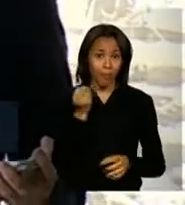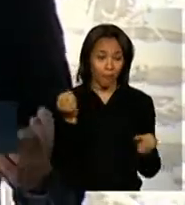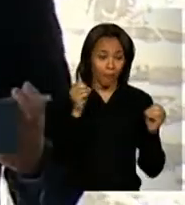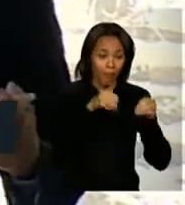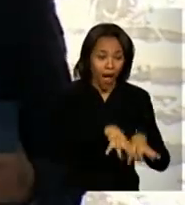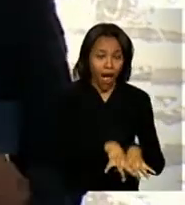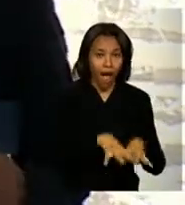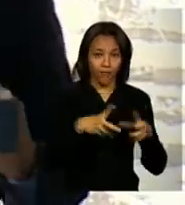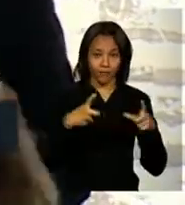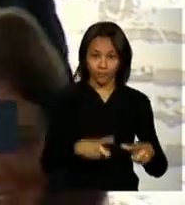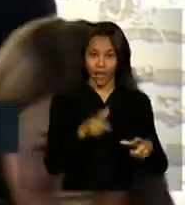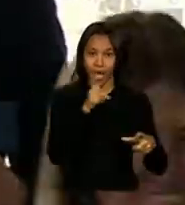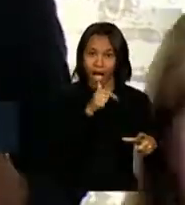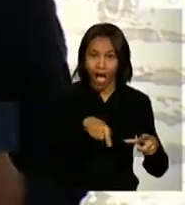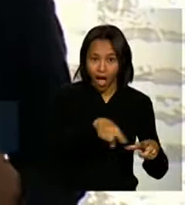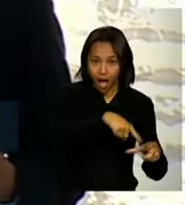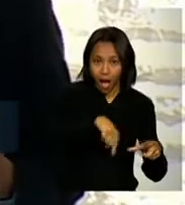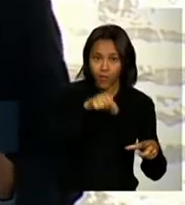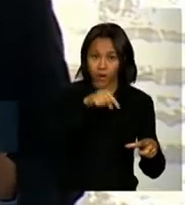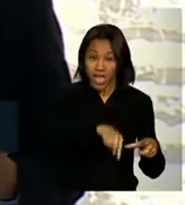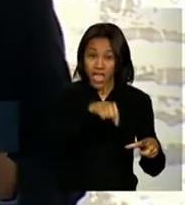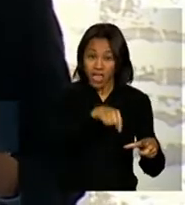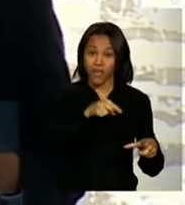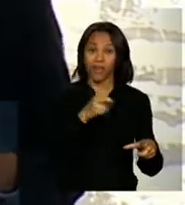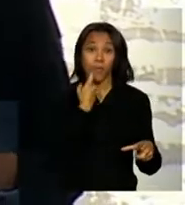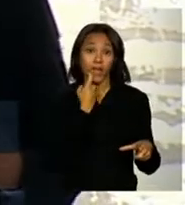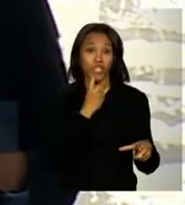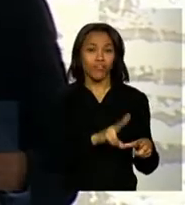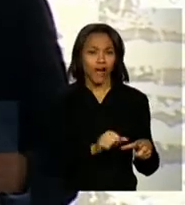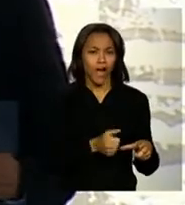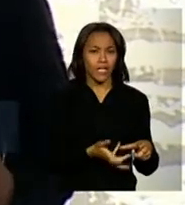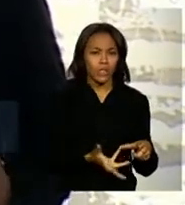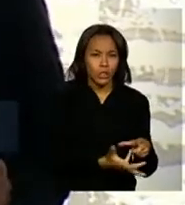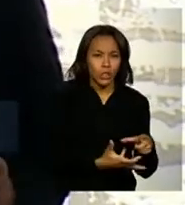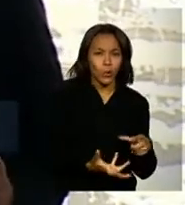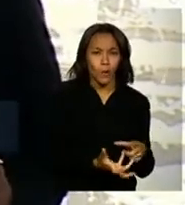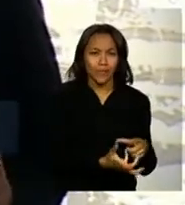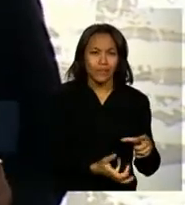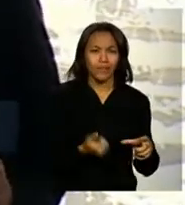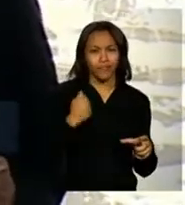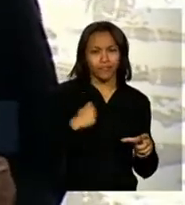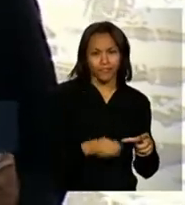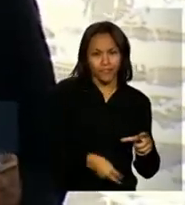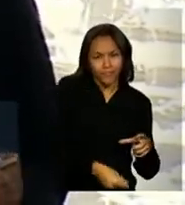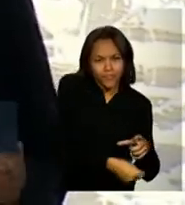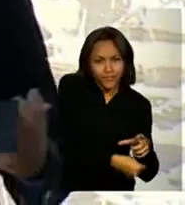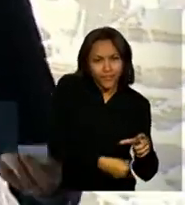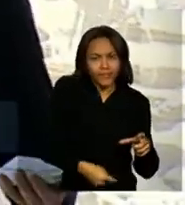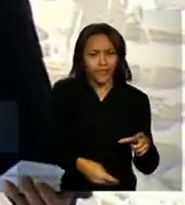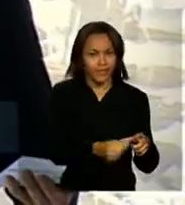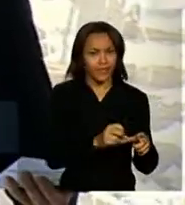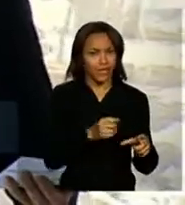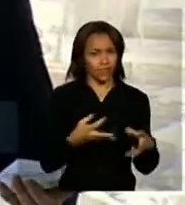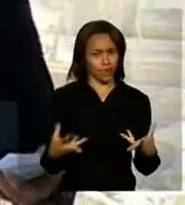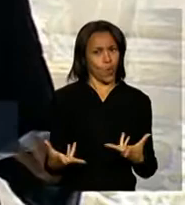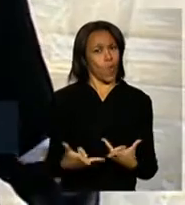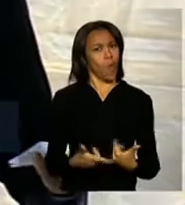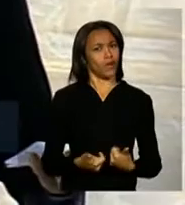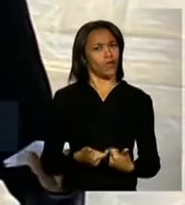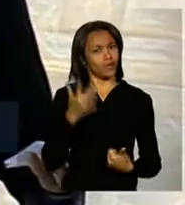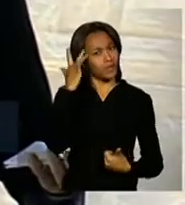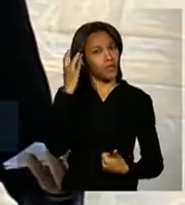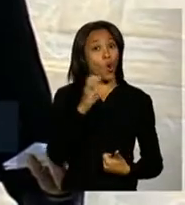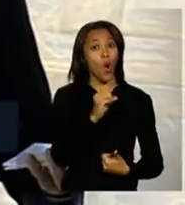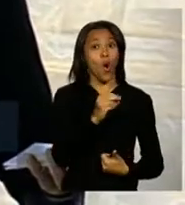aquele peixinho nos seuscrementos vai adubar aquilo que hoje é Distrito Federal Tem com muita qualidade que